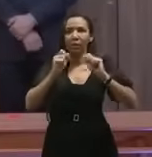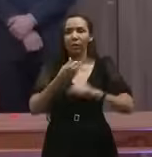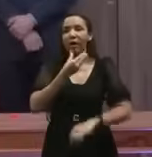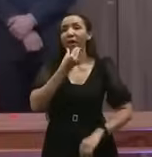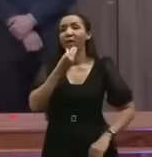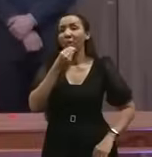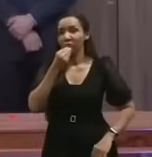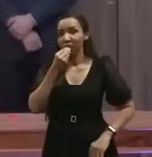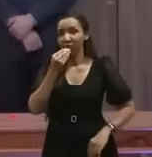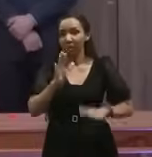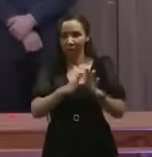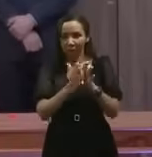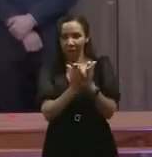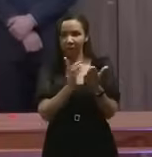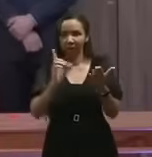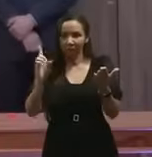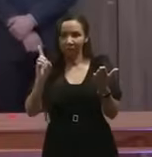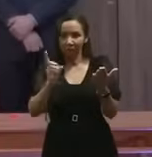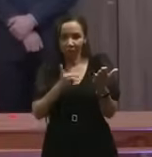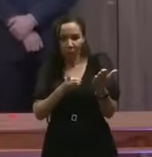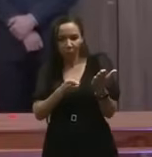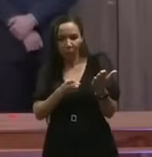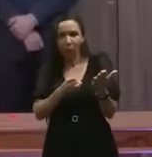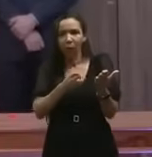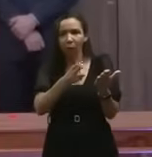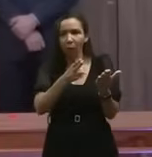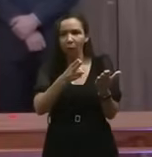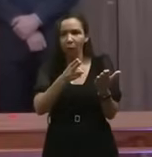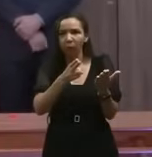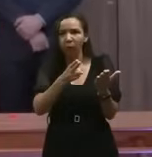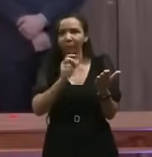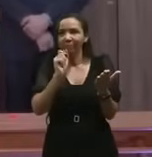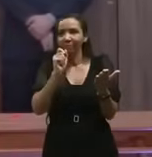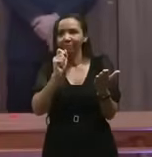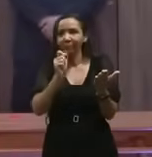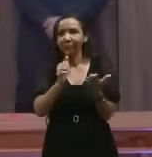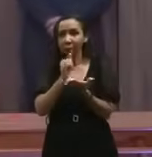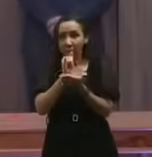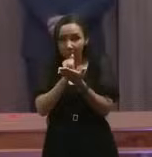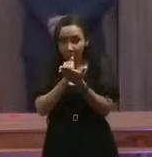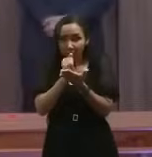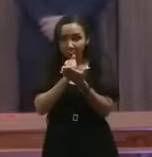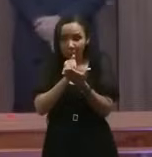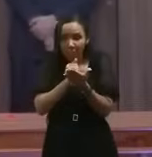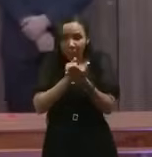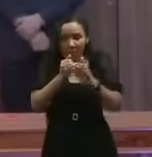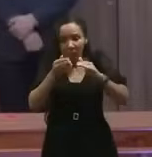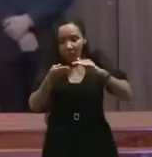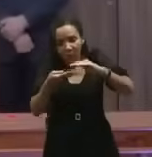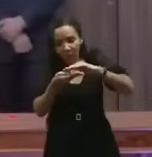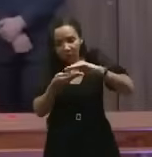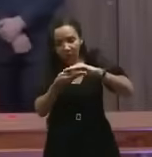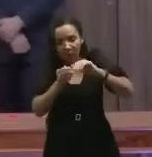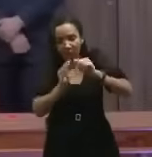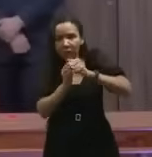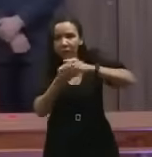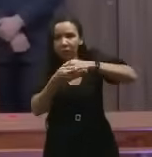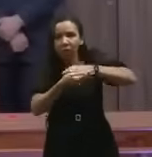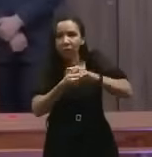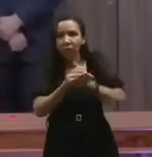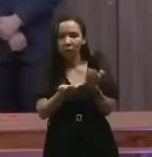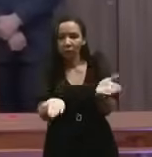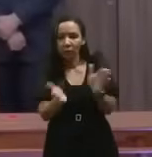maconha e a entregava para para isso o que que eu quero dizer como é que você é fiel Jesus chamou aquela geração de